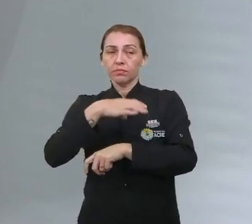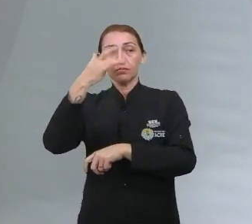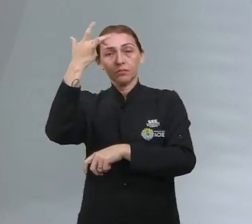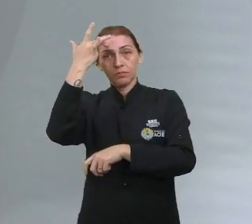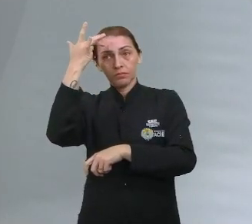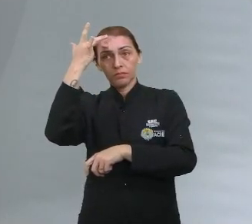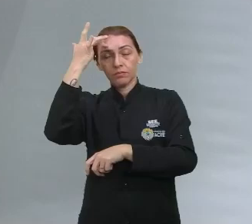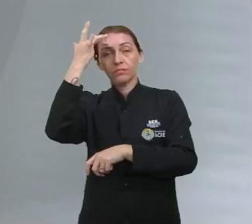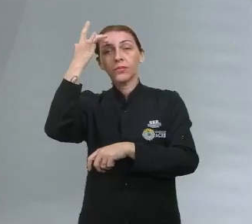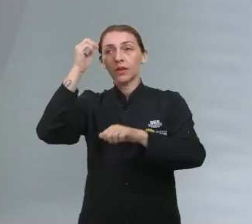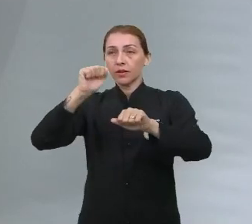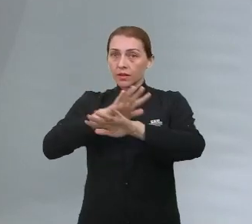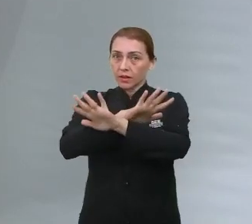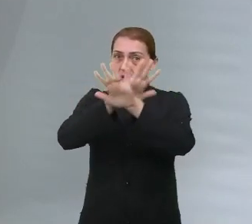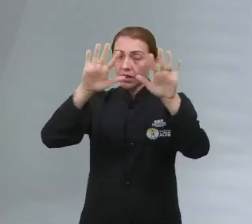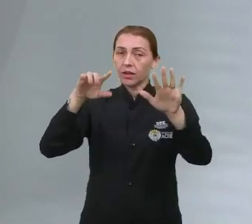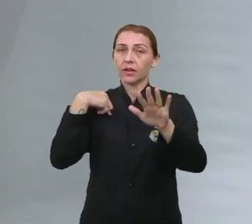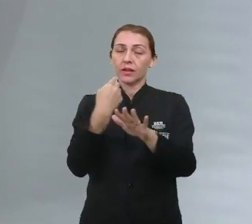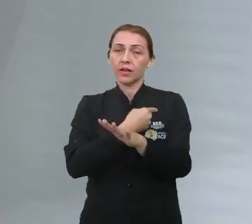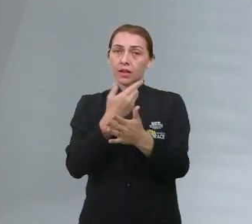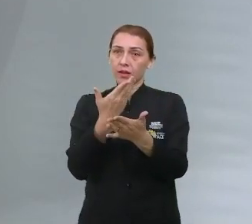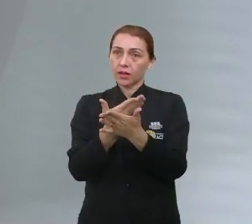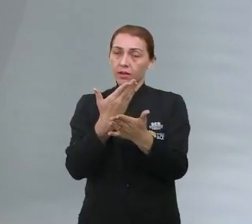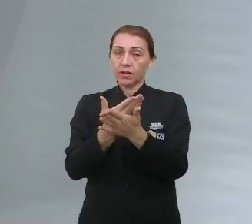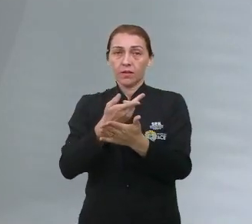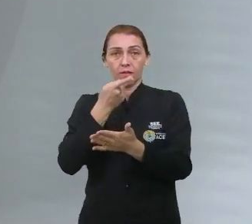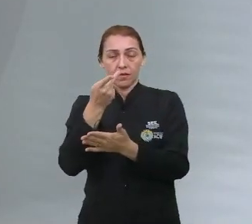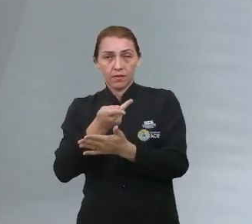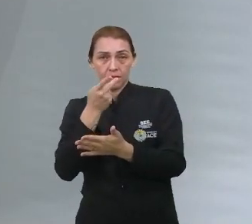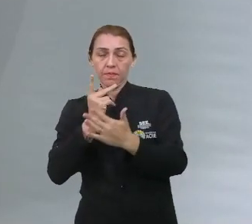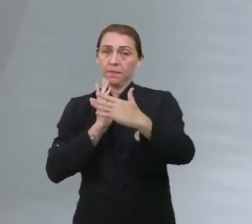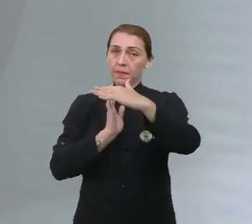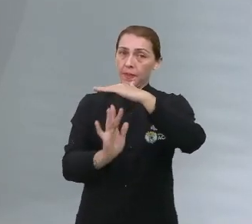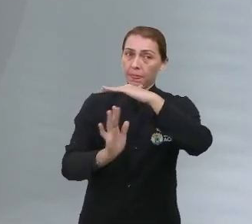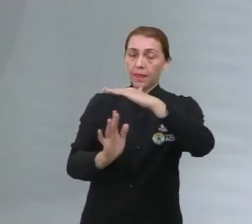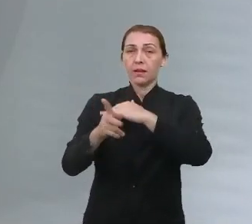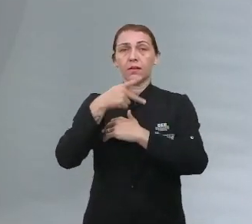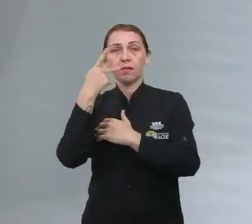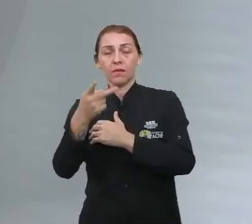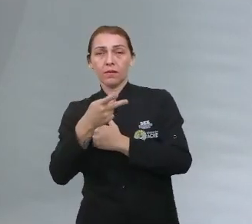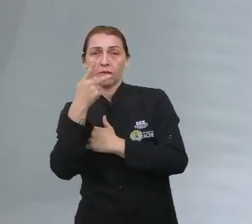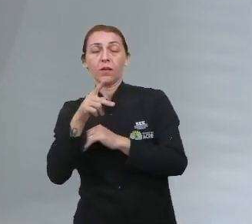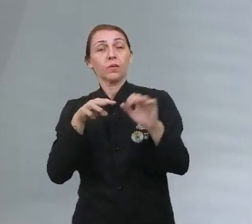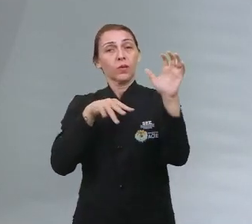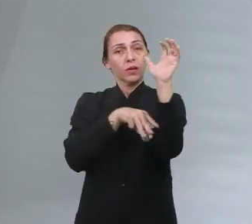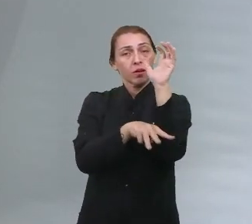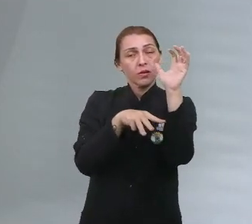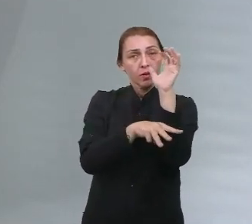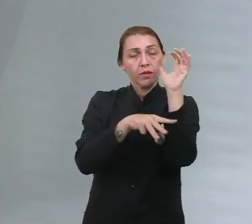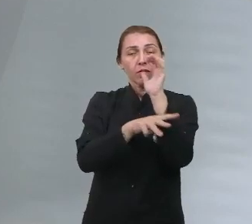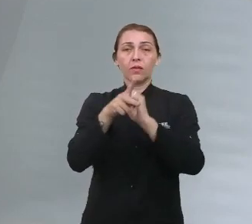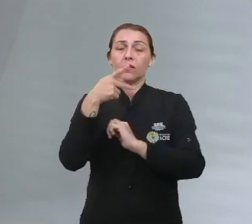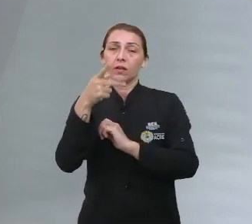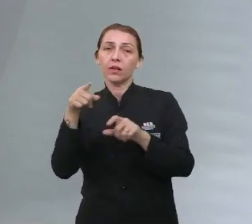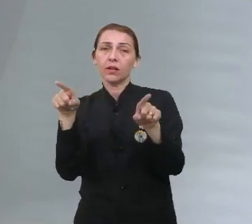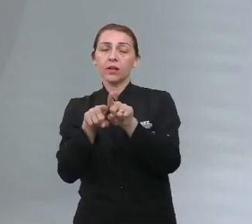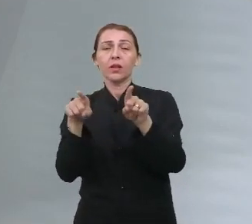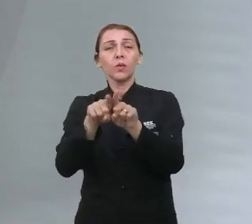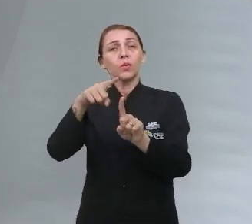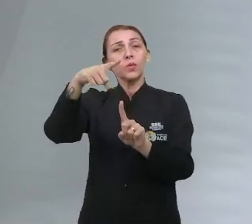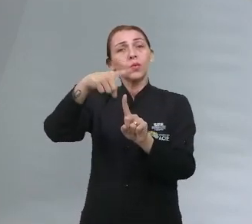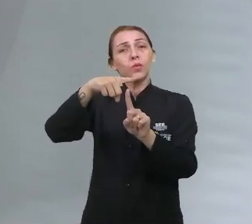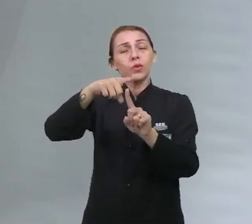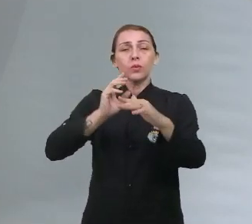que ficou bem esclarecida a nossa aula de hoje. Falamos sobre migrações, falamos sobre o êxodo rural, falamos sobre os tipos